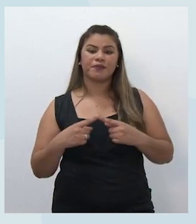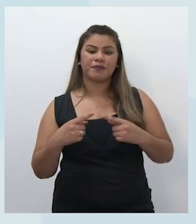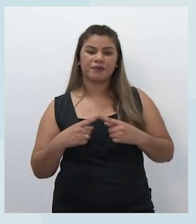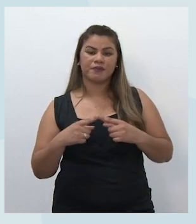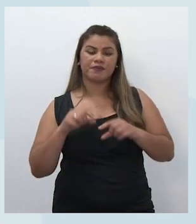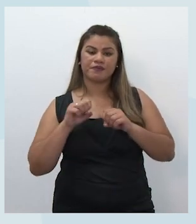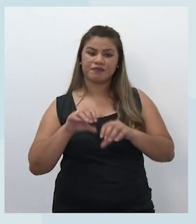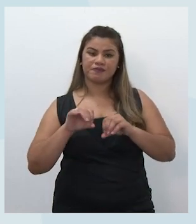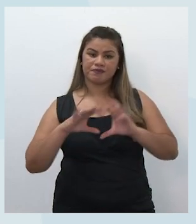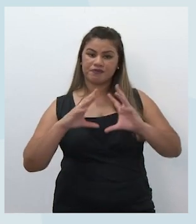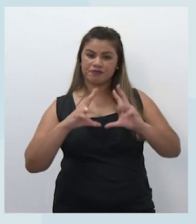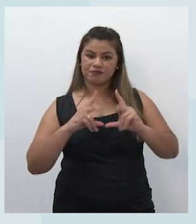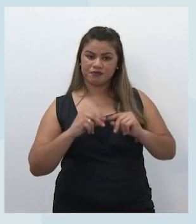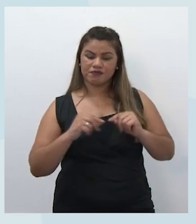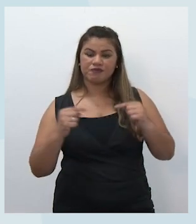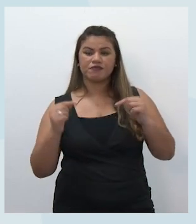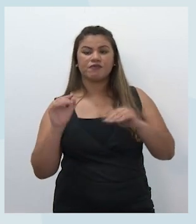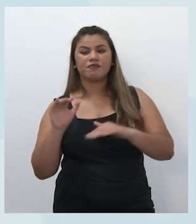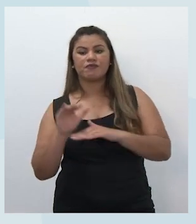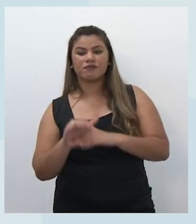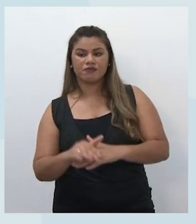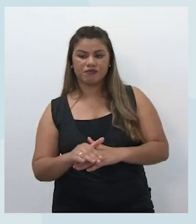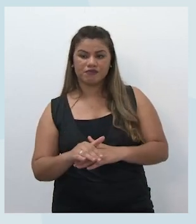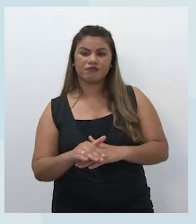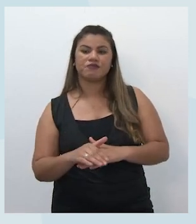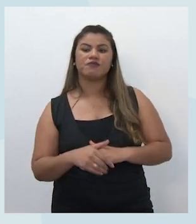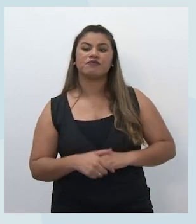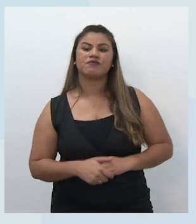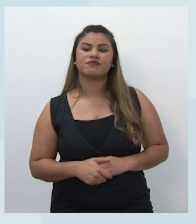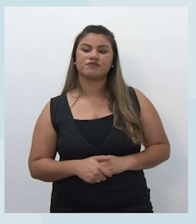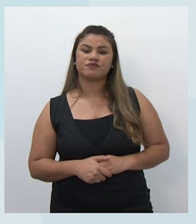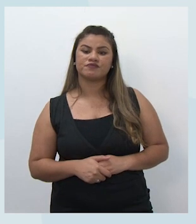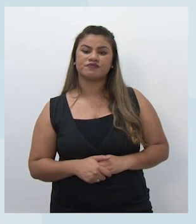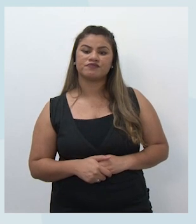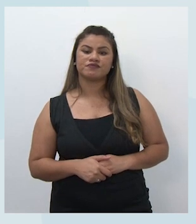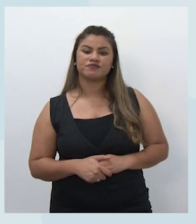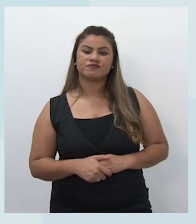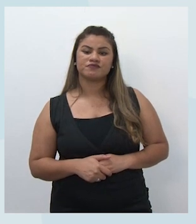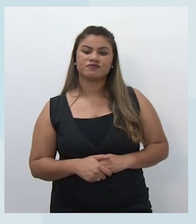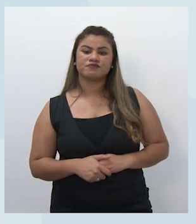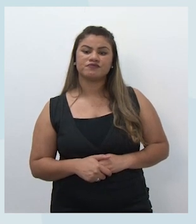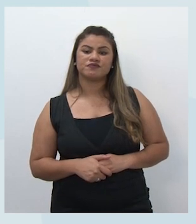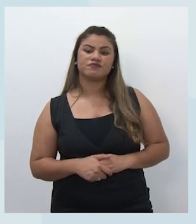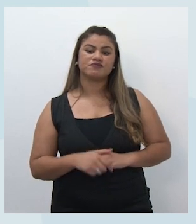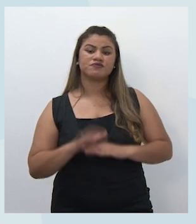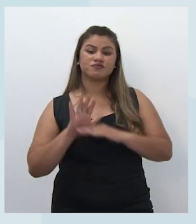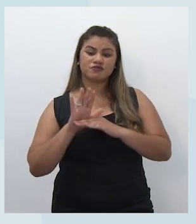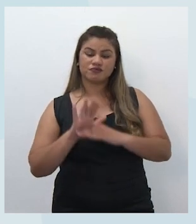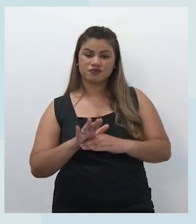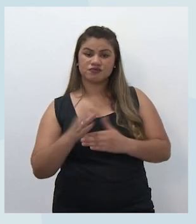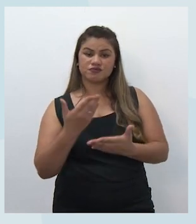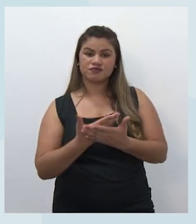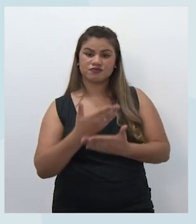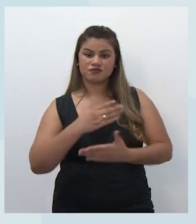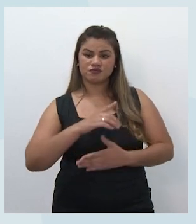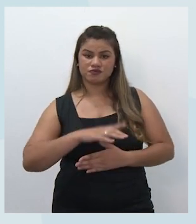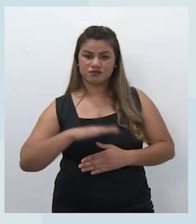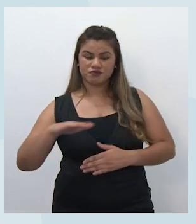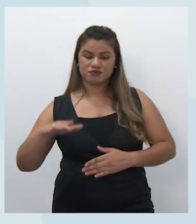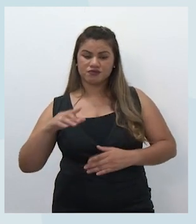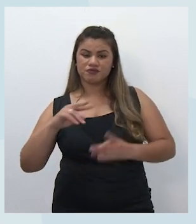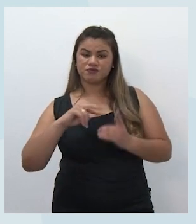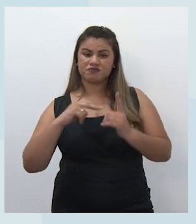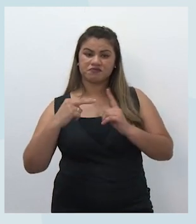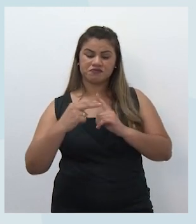valores universais ao desenvolvimento das habilidades que permitam que o nosso estudante amplie sua visão